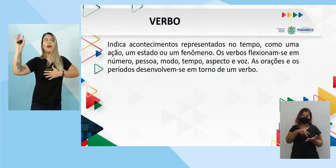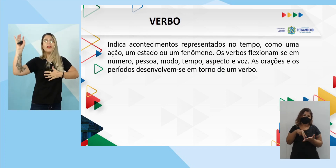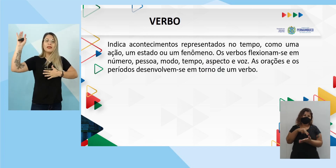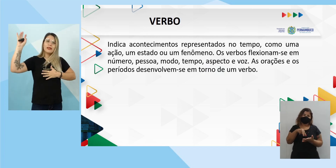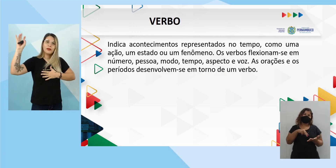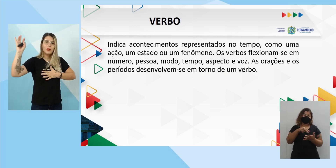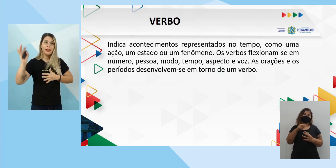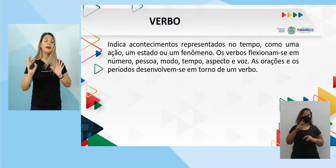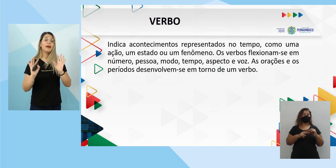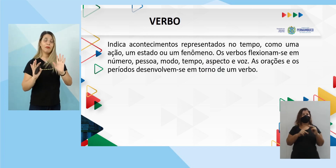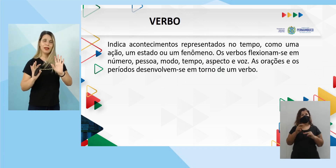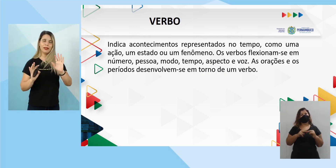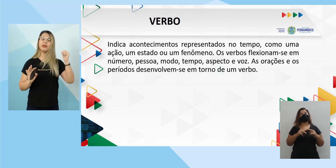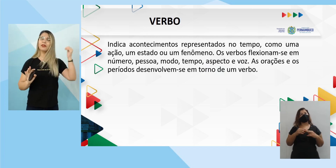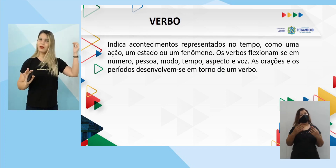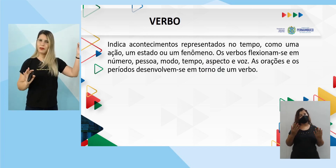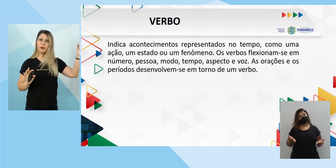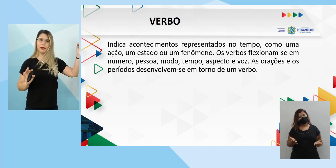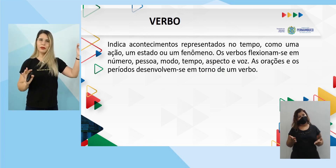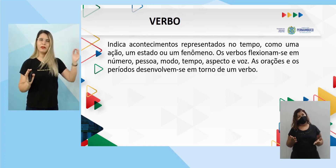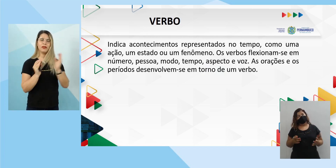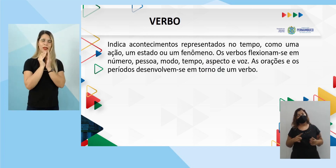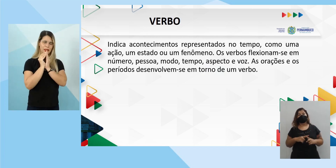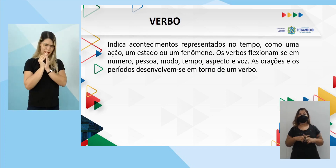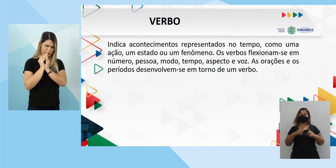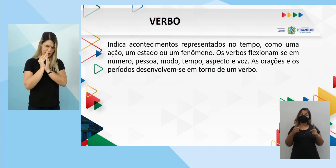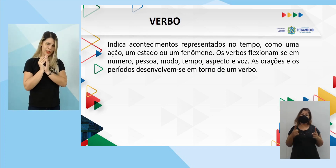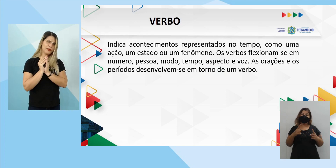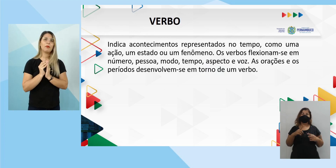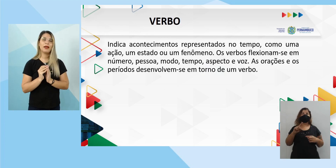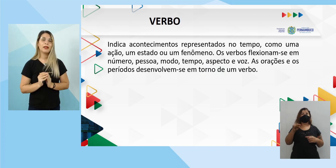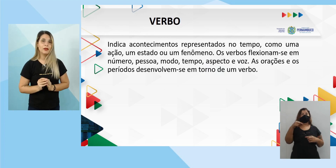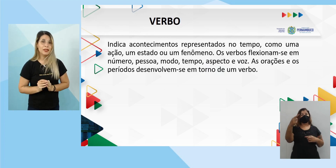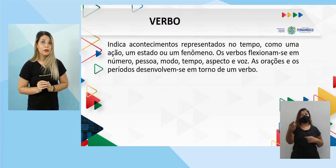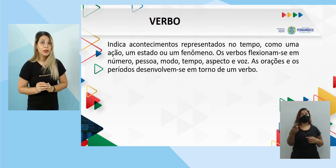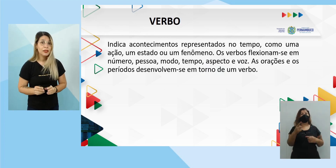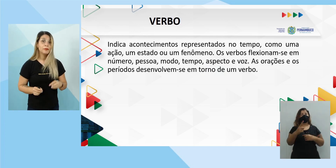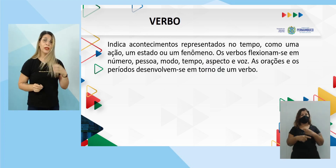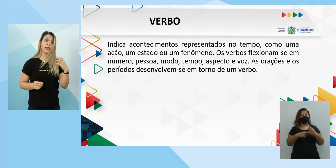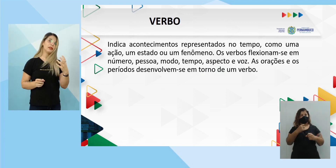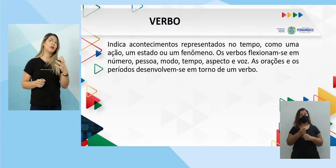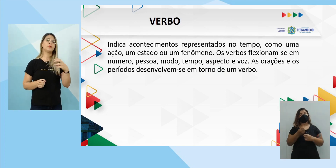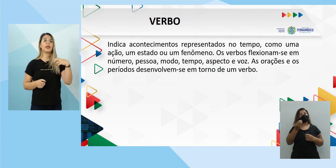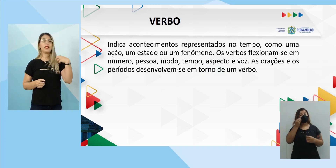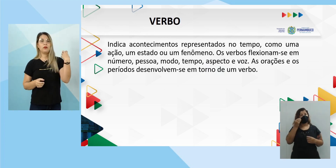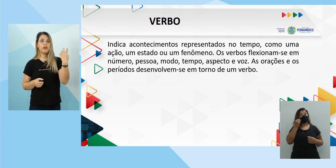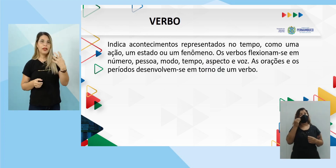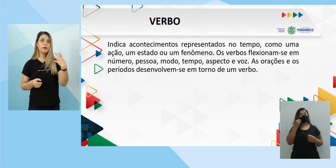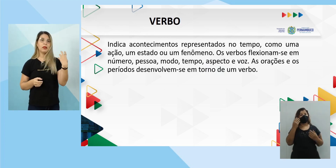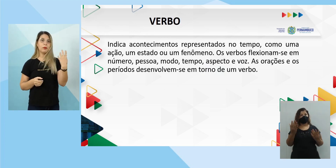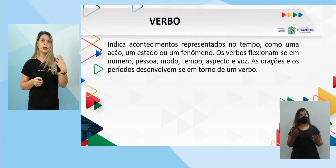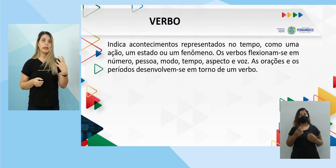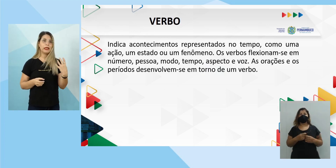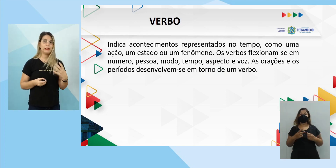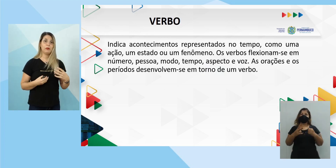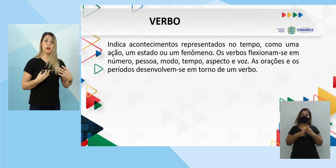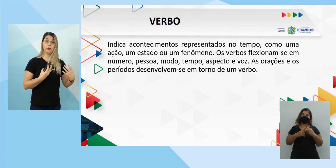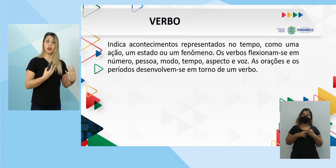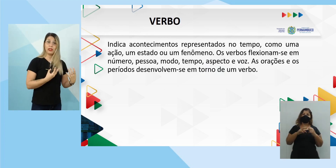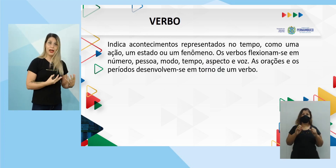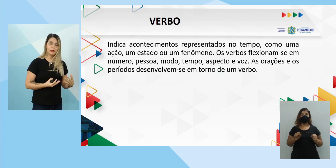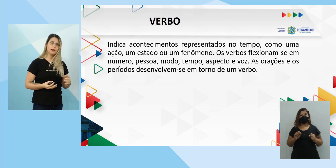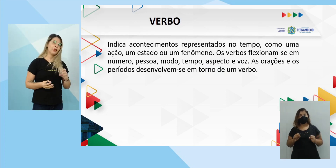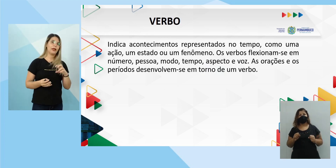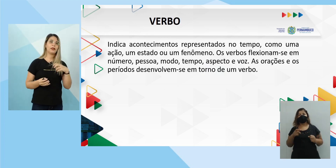velho forrozinho, né? Mas fica pro ano que vem, que Deus é mais na nossa vida. Então, o verbo ele pode indicar também